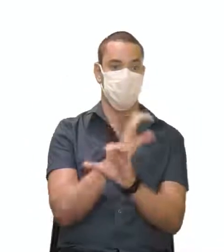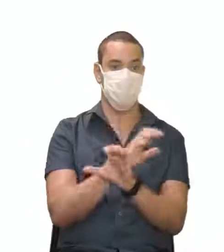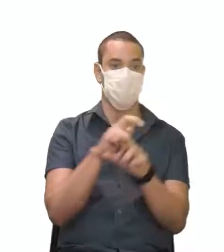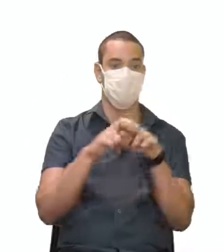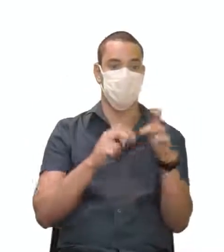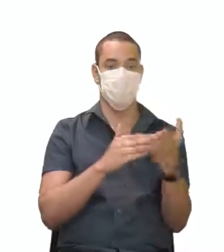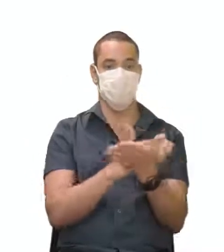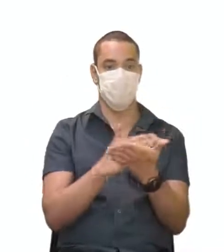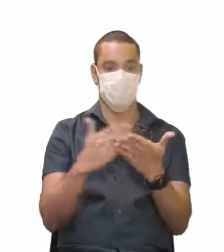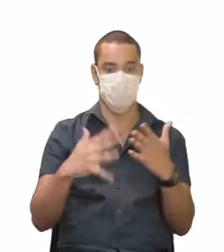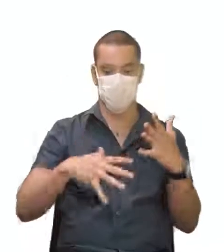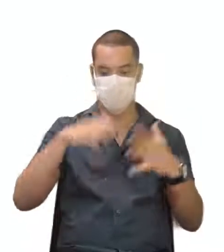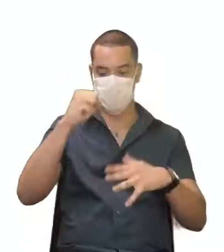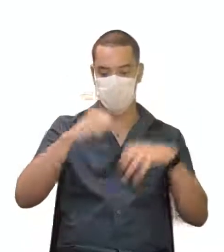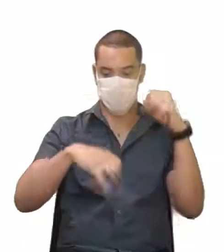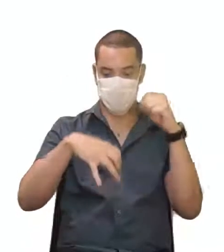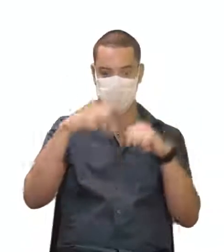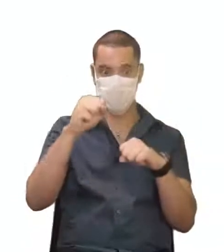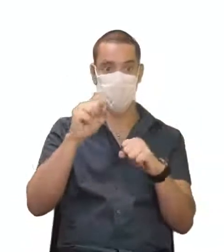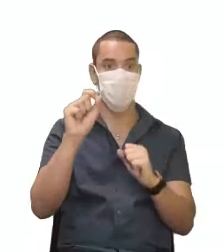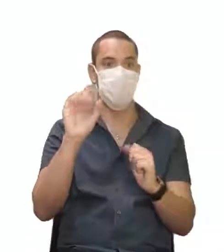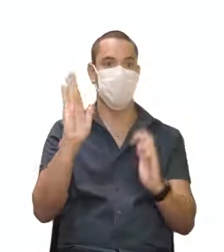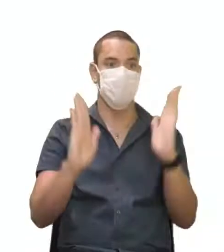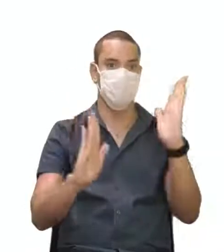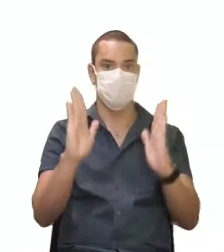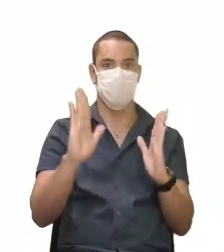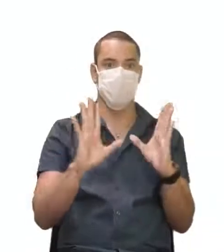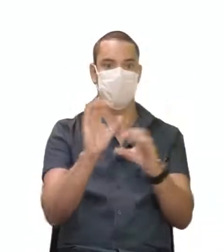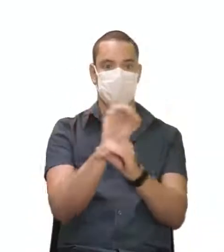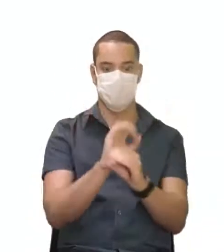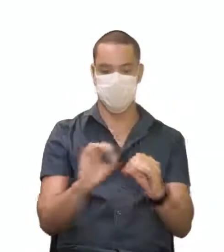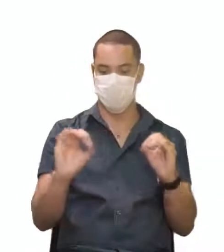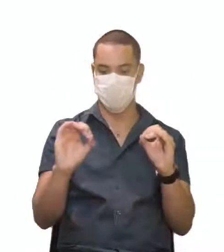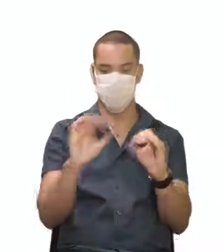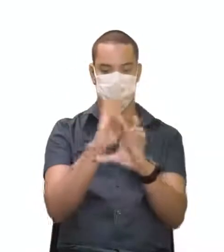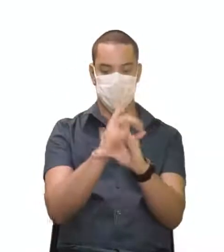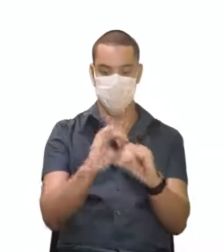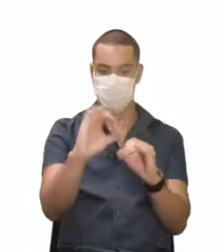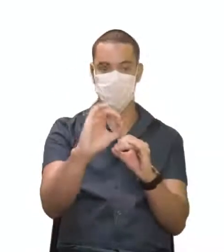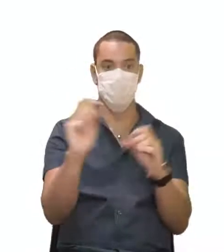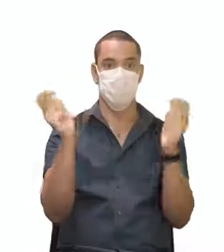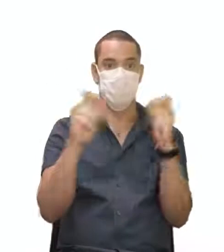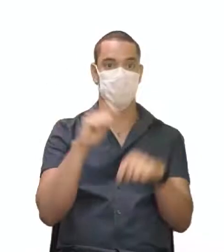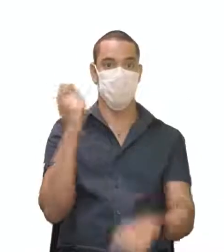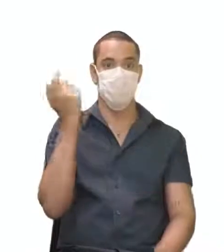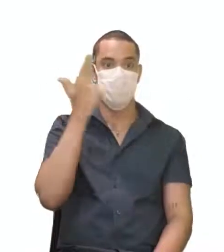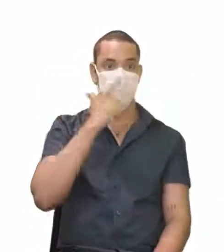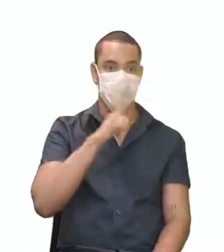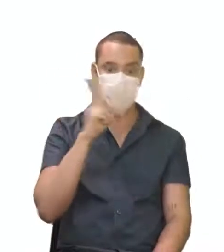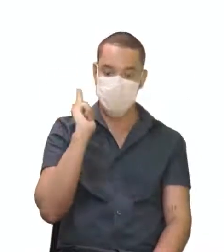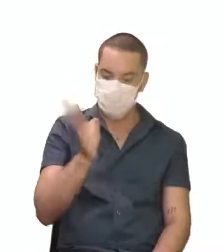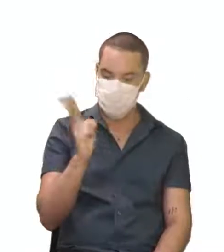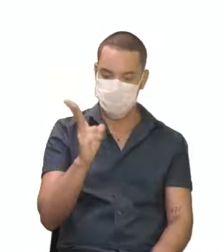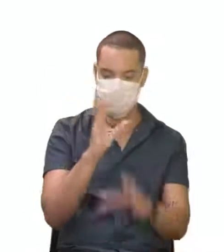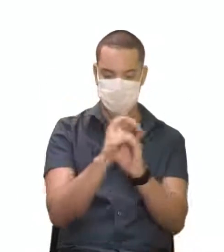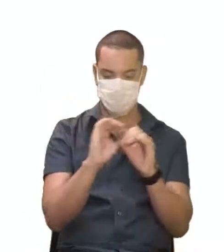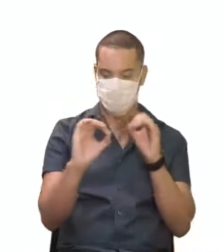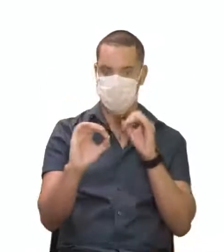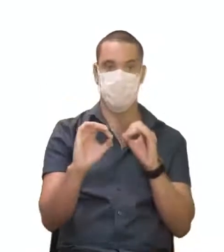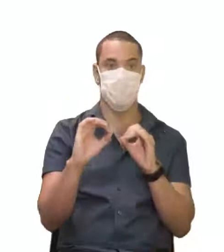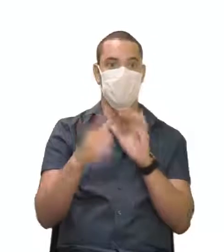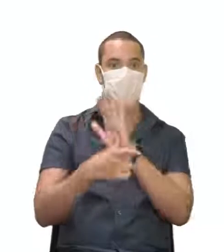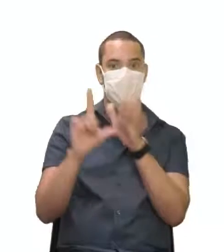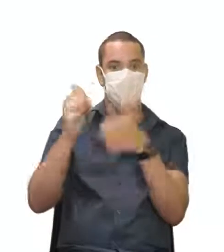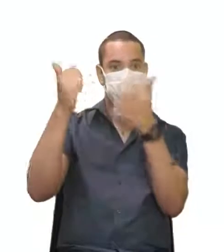centrossomo vai começar a emitir, no período de divisão, essas fibras para fazer aquela mesma separação das cromátides